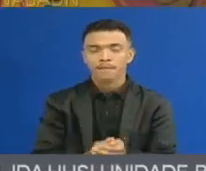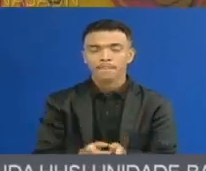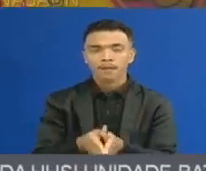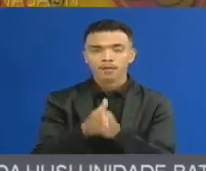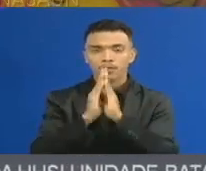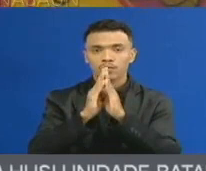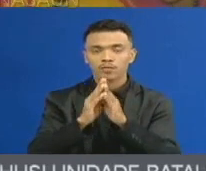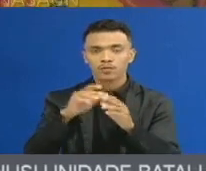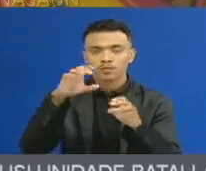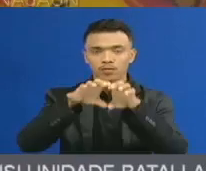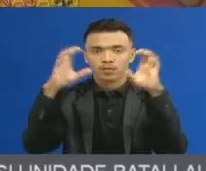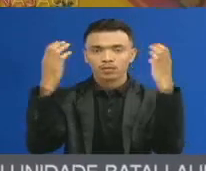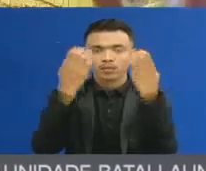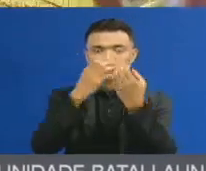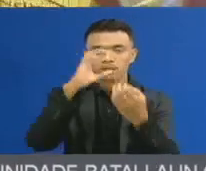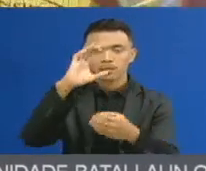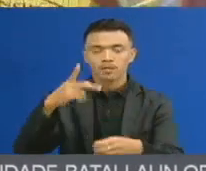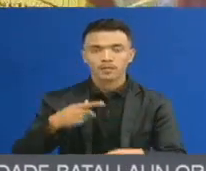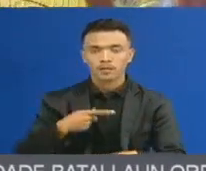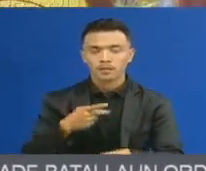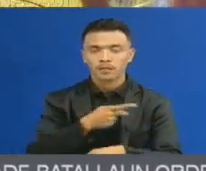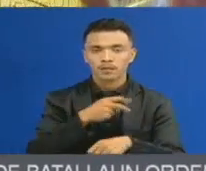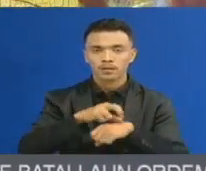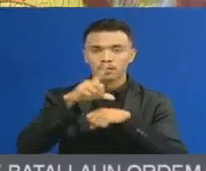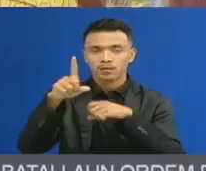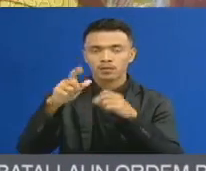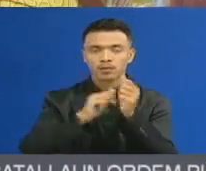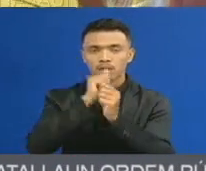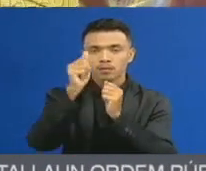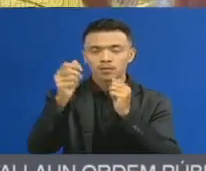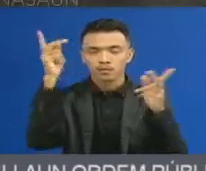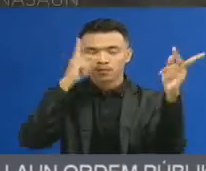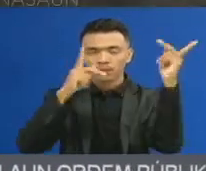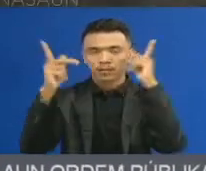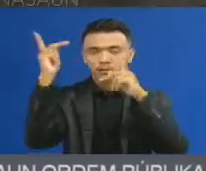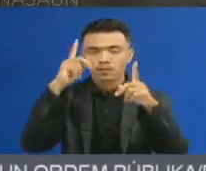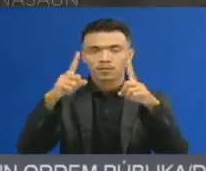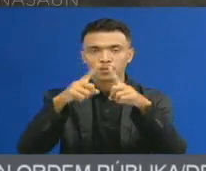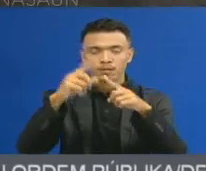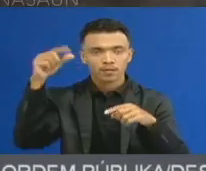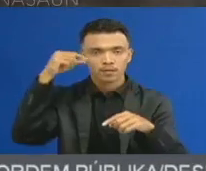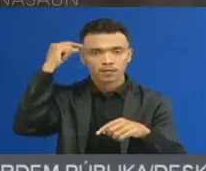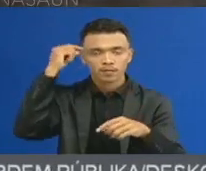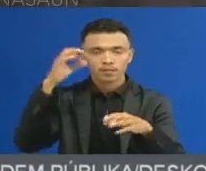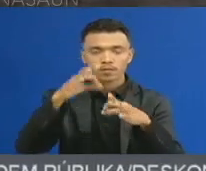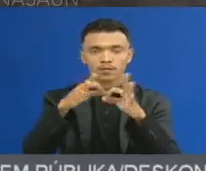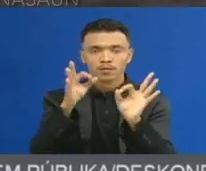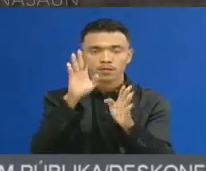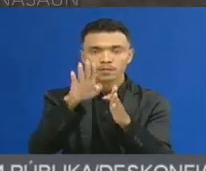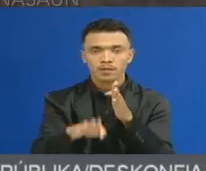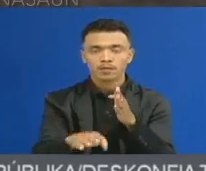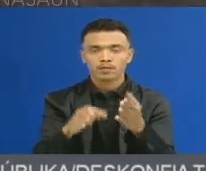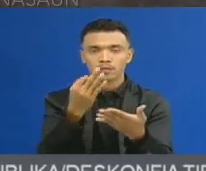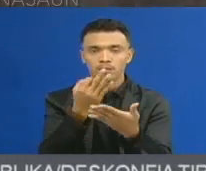husu ba comissão se parlamento nacional, atu relata preocupação ne ba governo, non ne bele normalizra la expresso fos